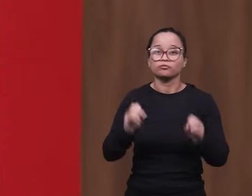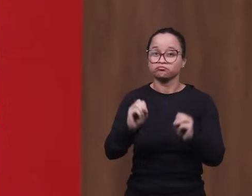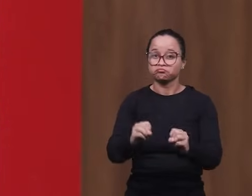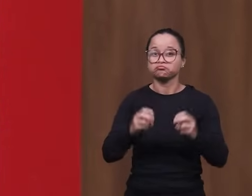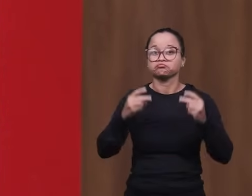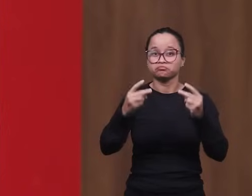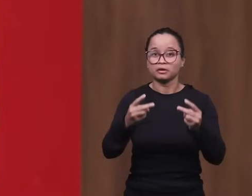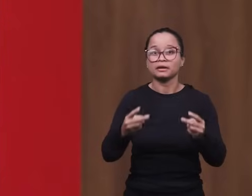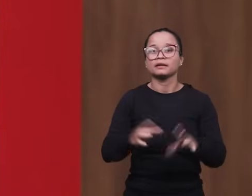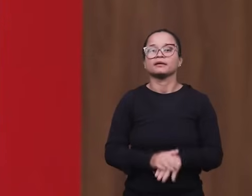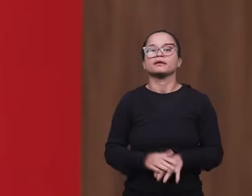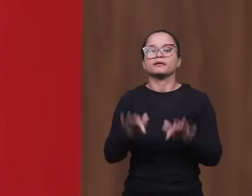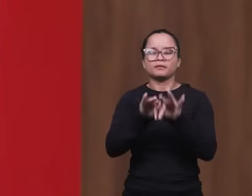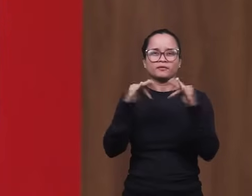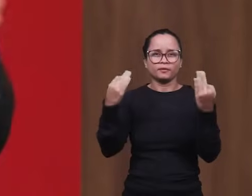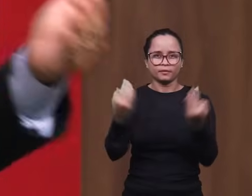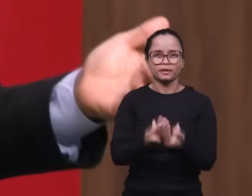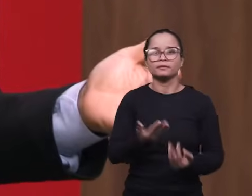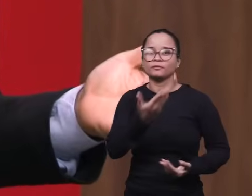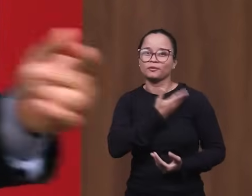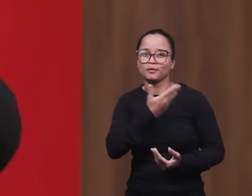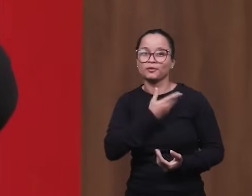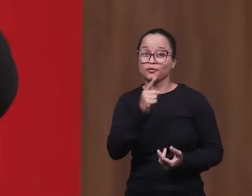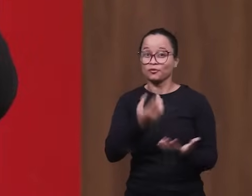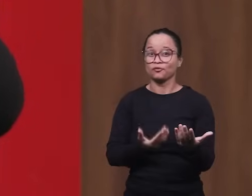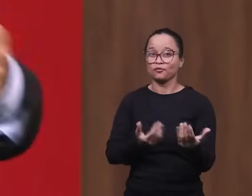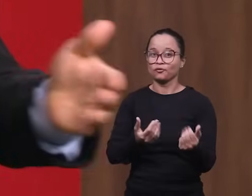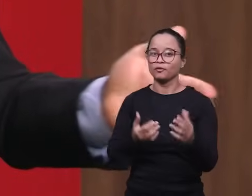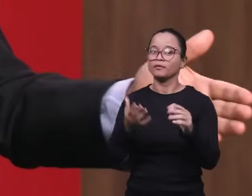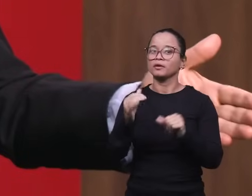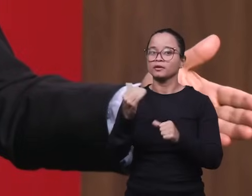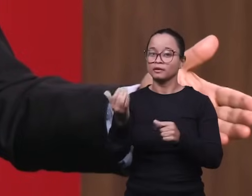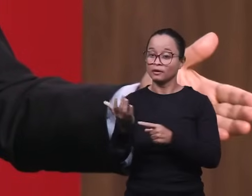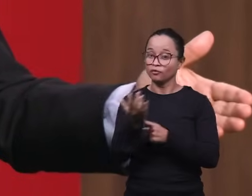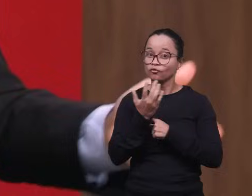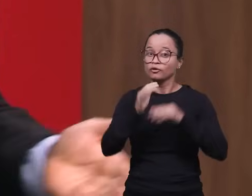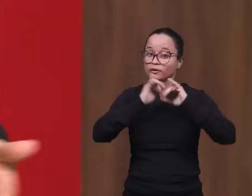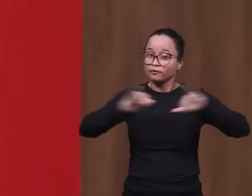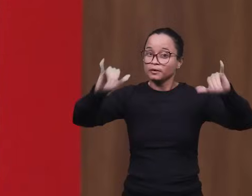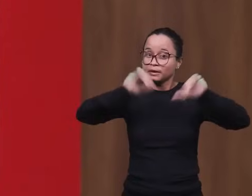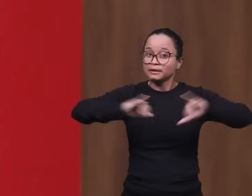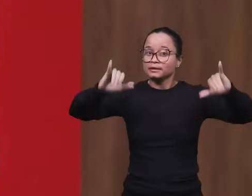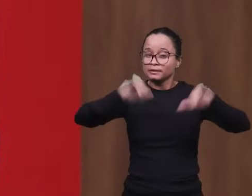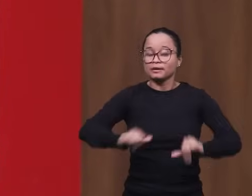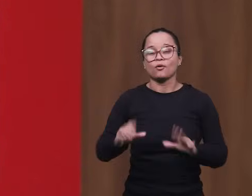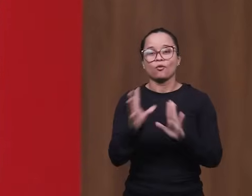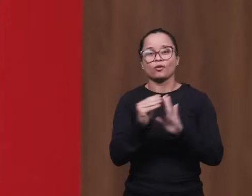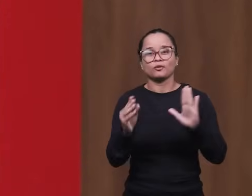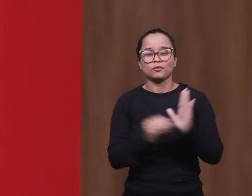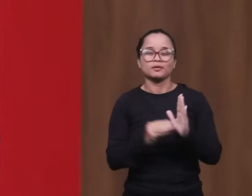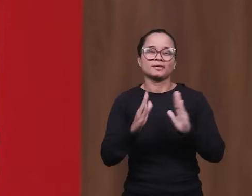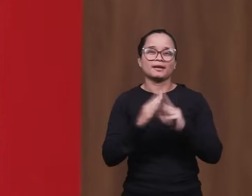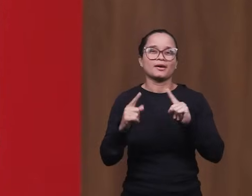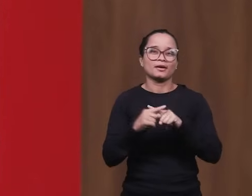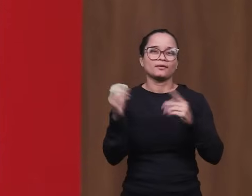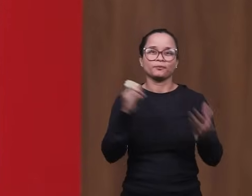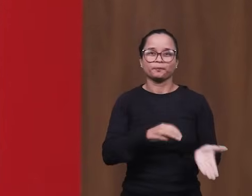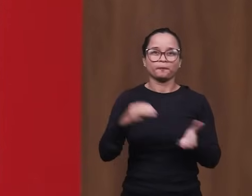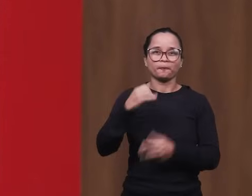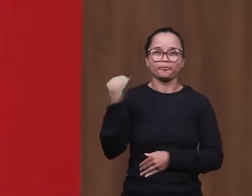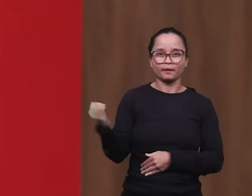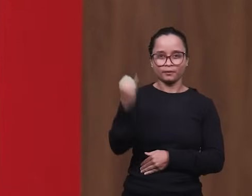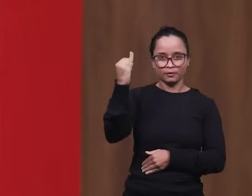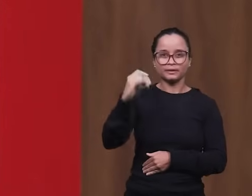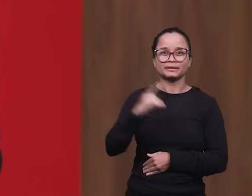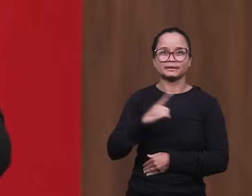Compartilhe o nosso link, compartilhe para a família, para os amigos. Você, jovem, nos ajude a divulgar aqui o Manai News, os conteúdos da Igreja Cristã Maranata,